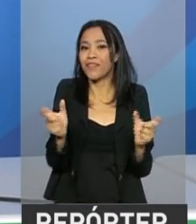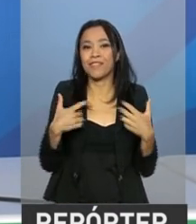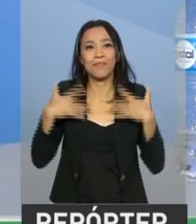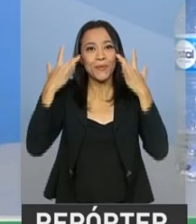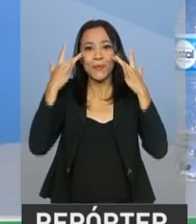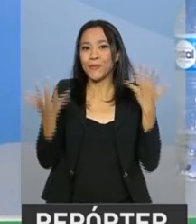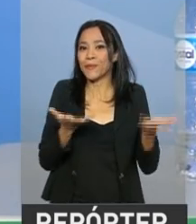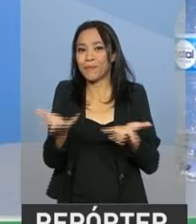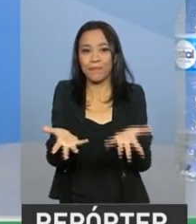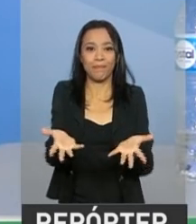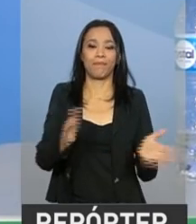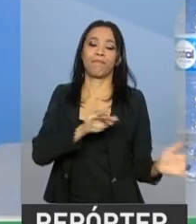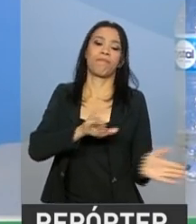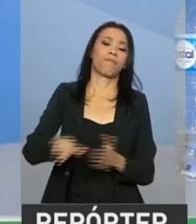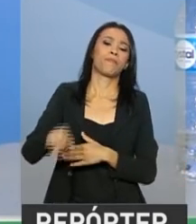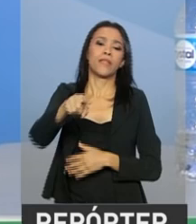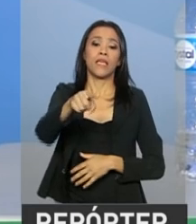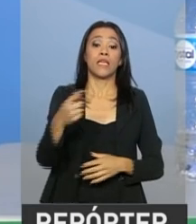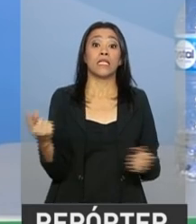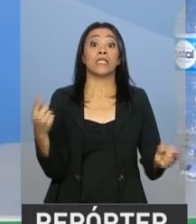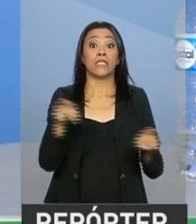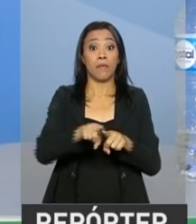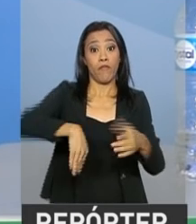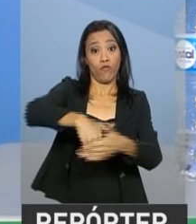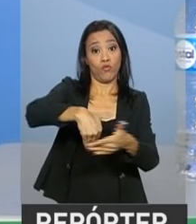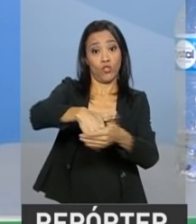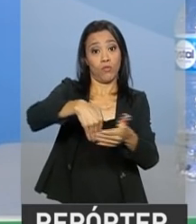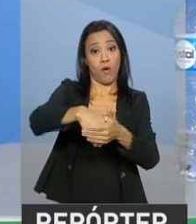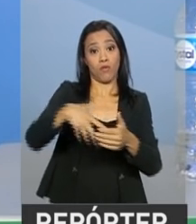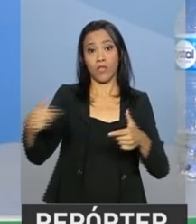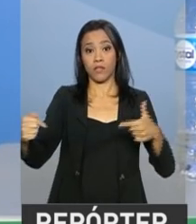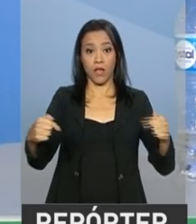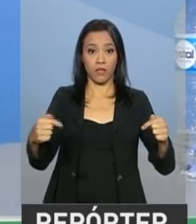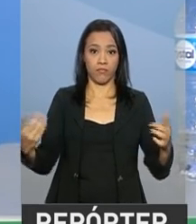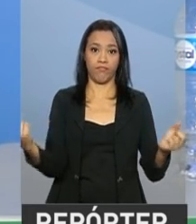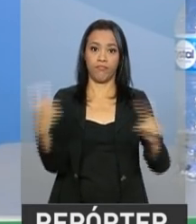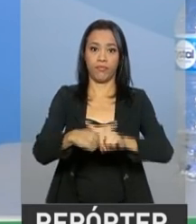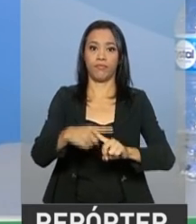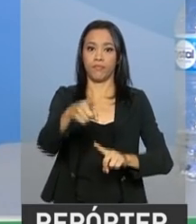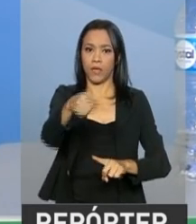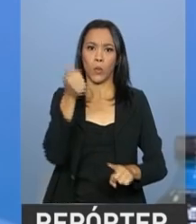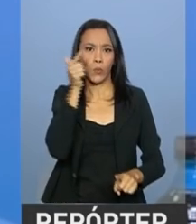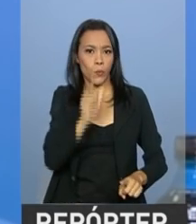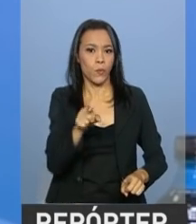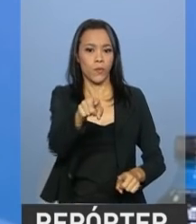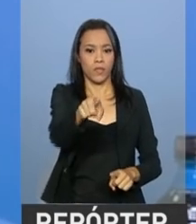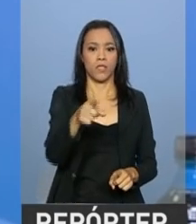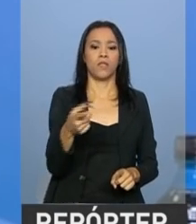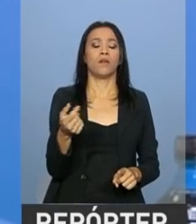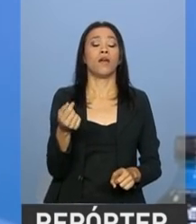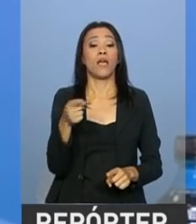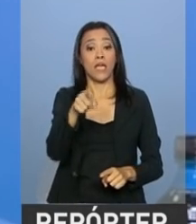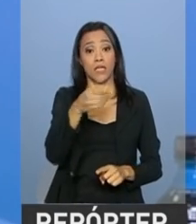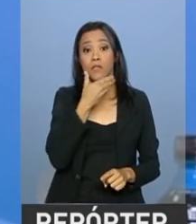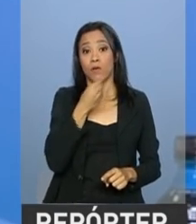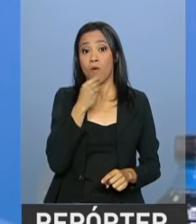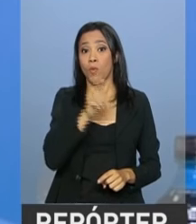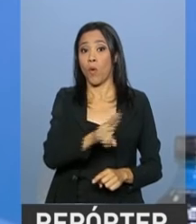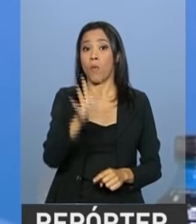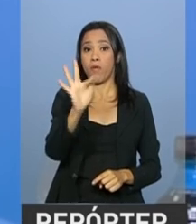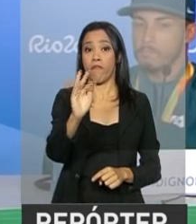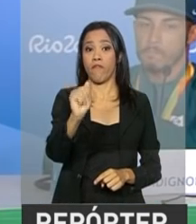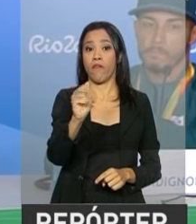tempo inteiro. Do futebol de 7 para o atletismo. A mudança em 2014 deu certo. E agora Fábio Bourdignon é